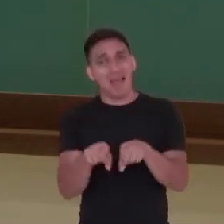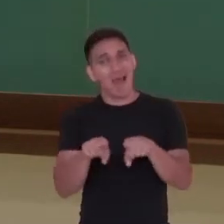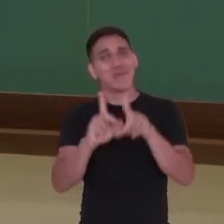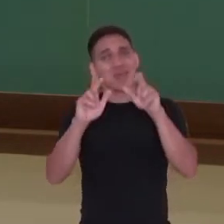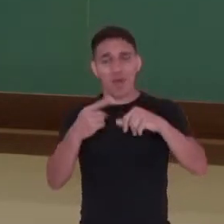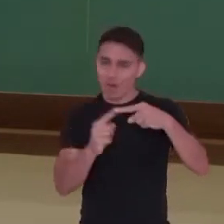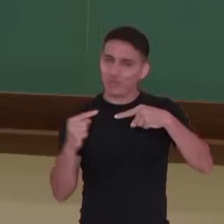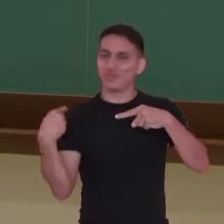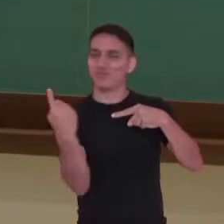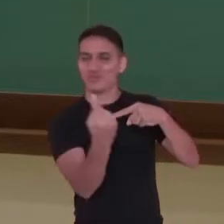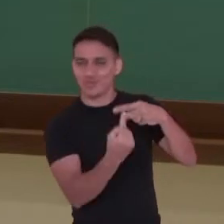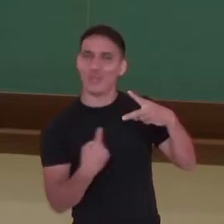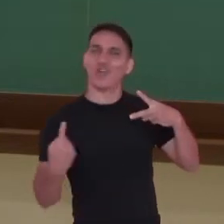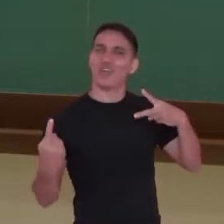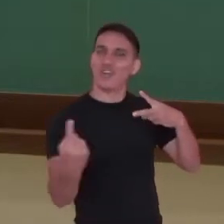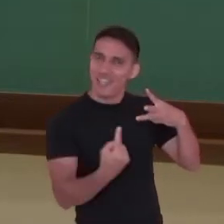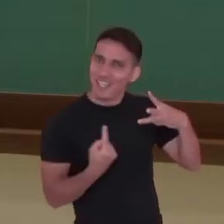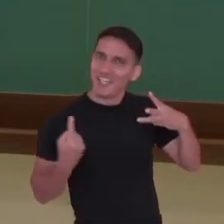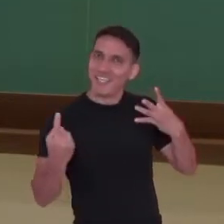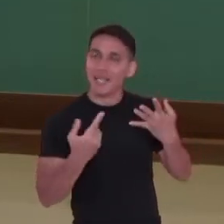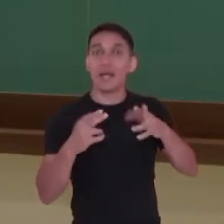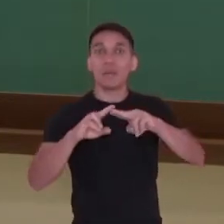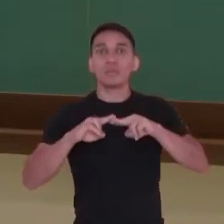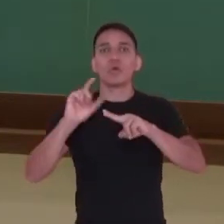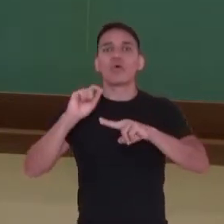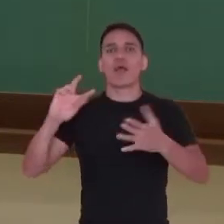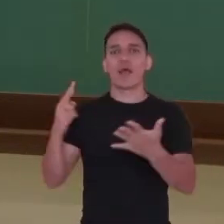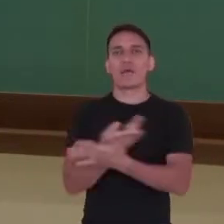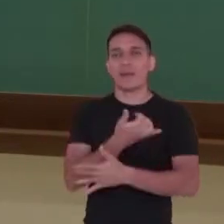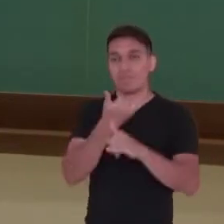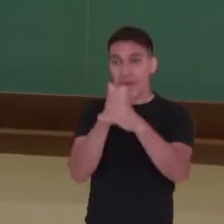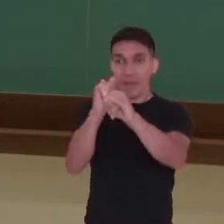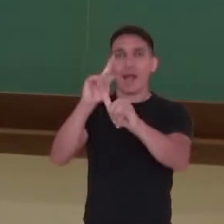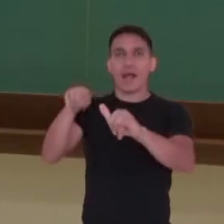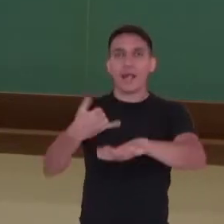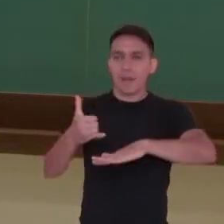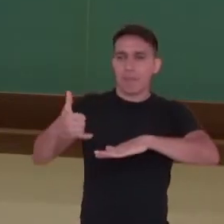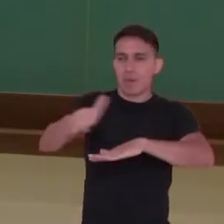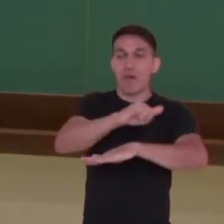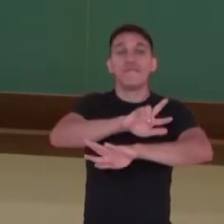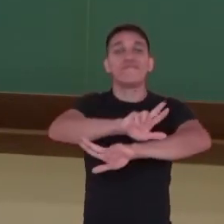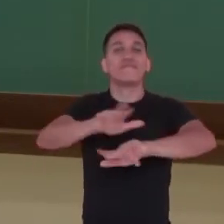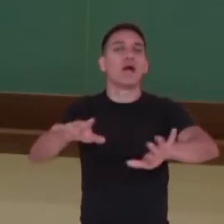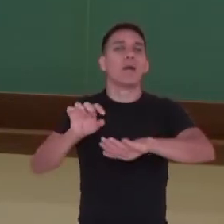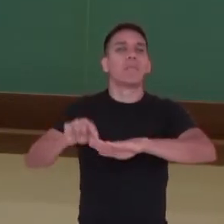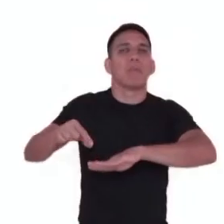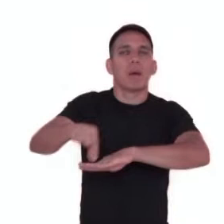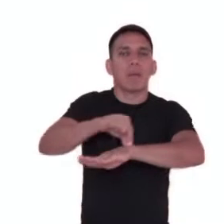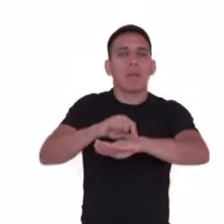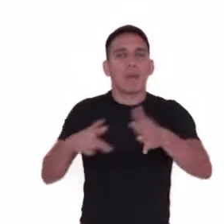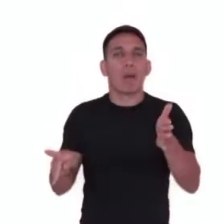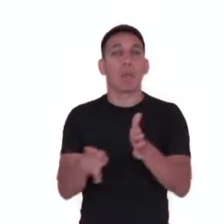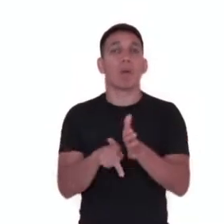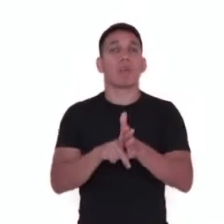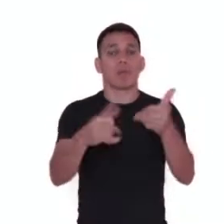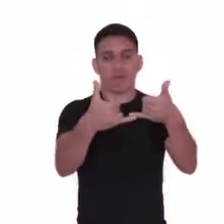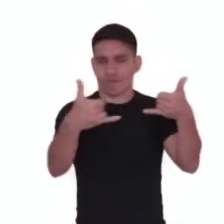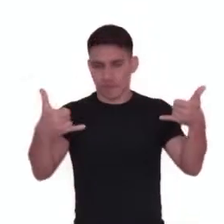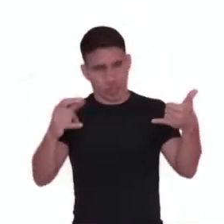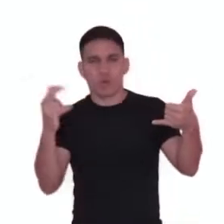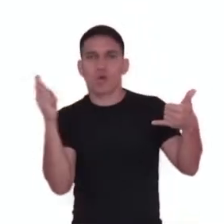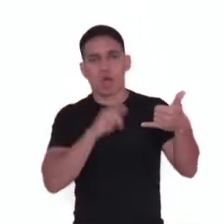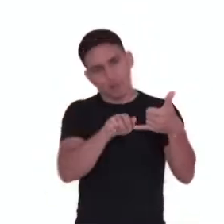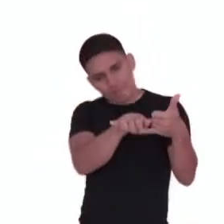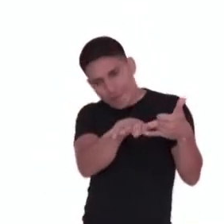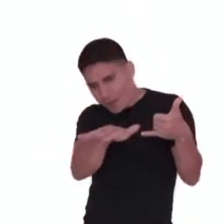circuito. Então, o circuito elétrico é uma ligação de vários dispositivos, feita por meio de um fio